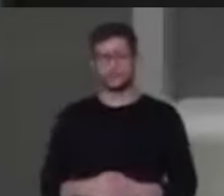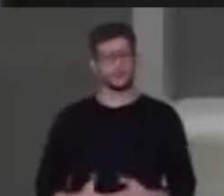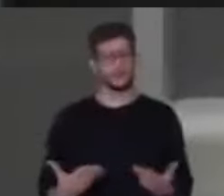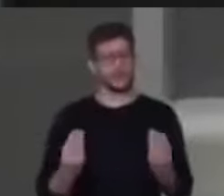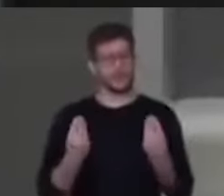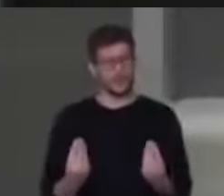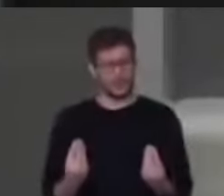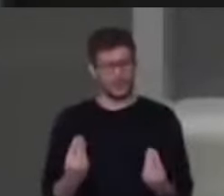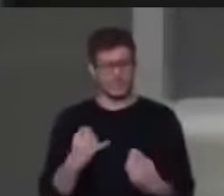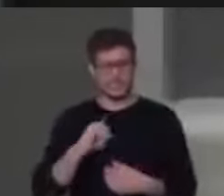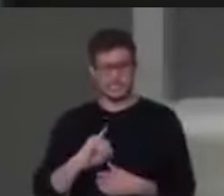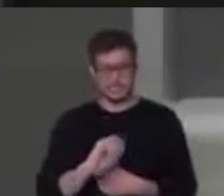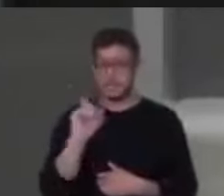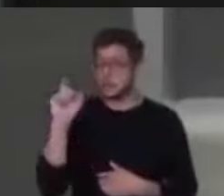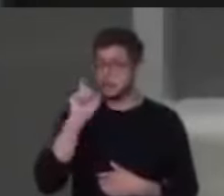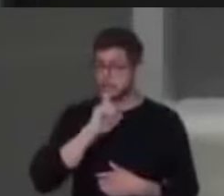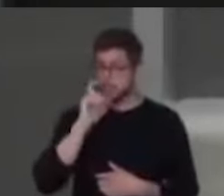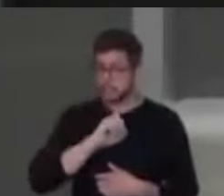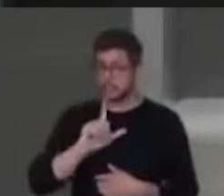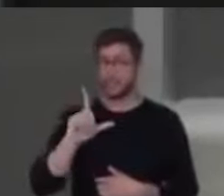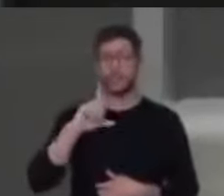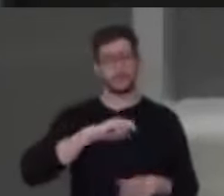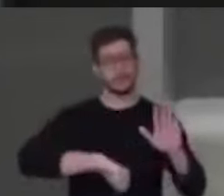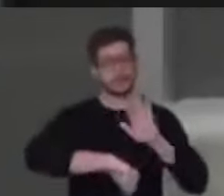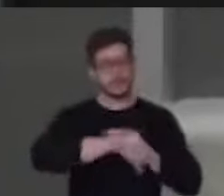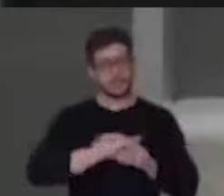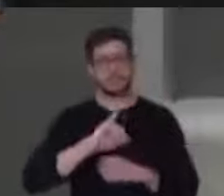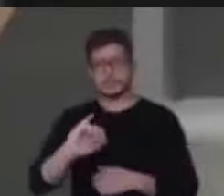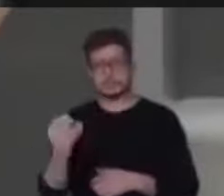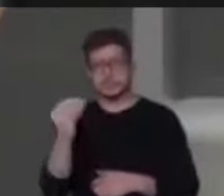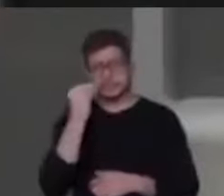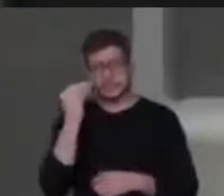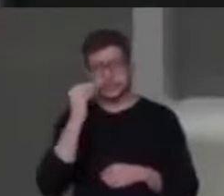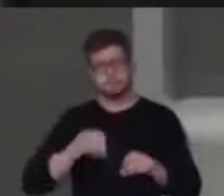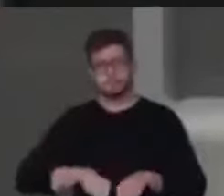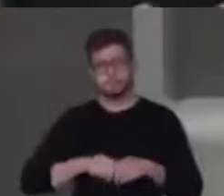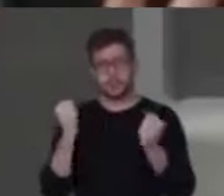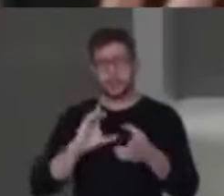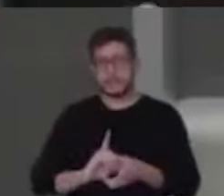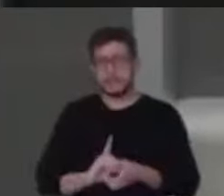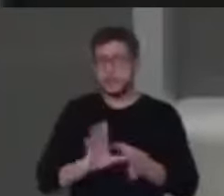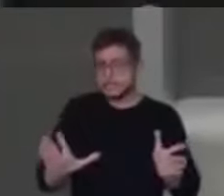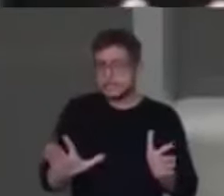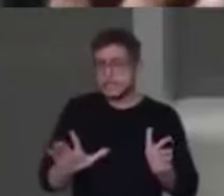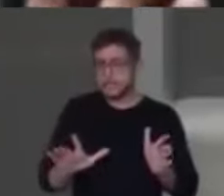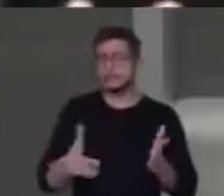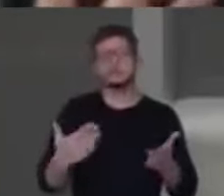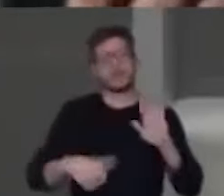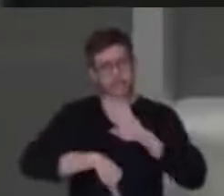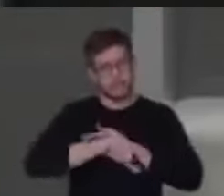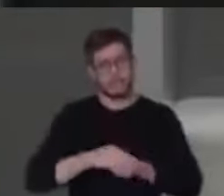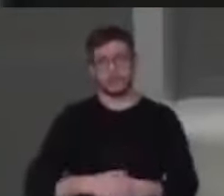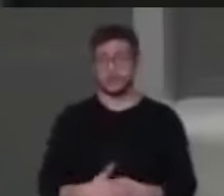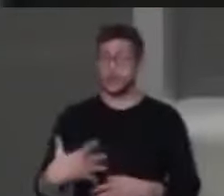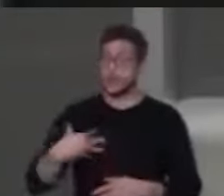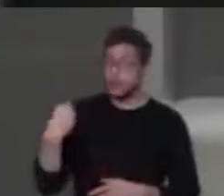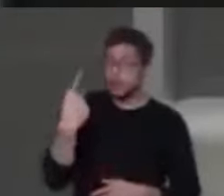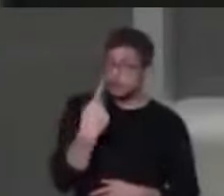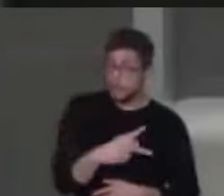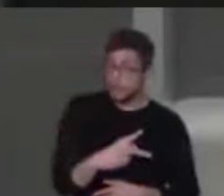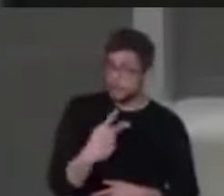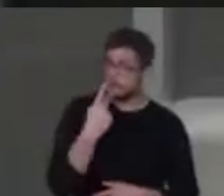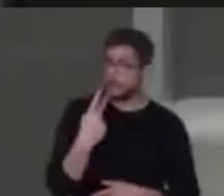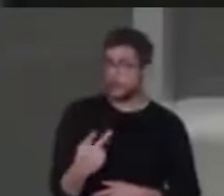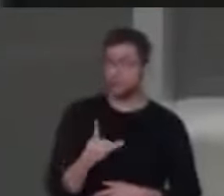crime quando se tenta atentar contra a própria democracia. Aliás, foi o seu filho que disse que bastava um jipe, um cabo e um soldado para